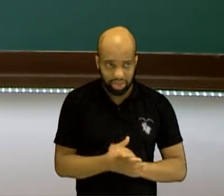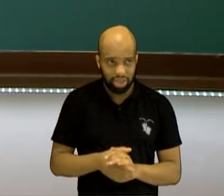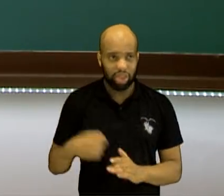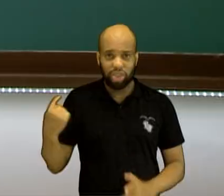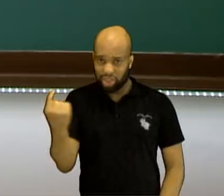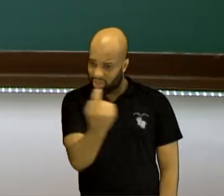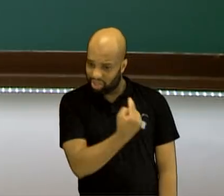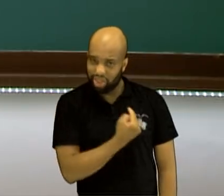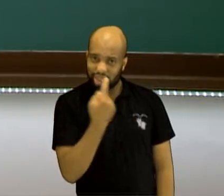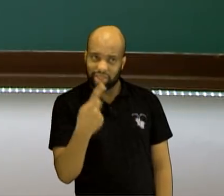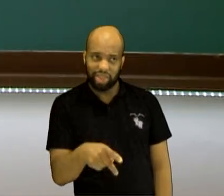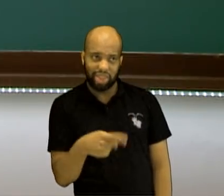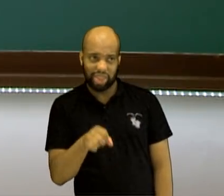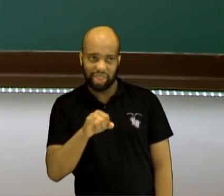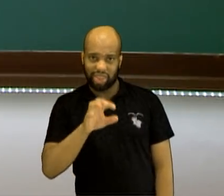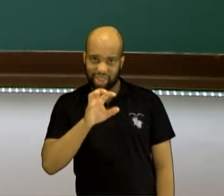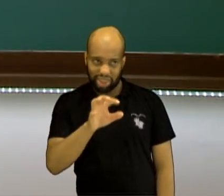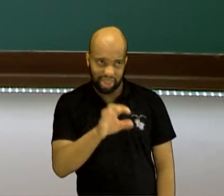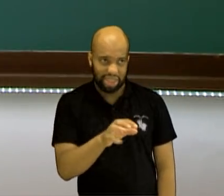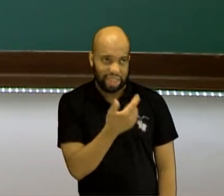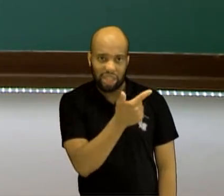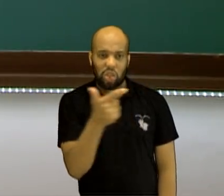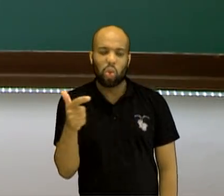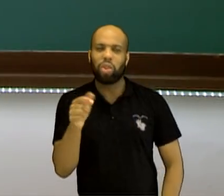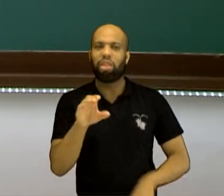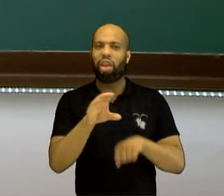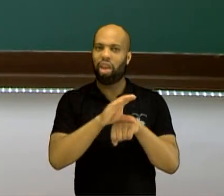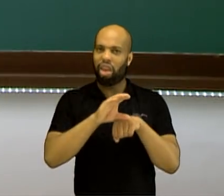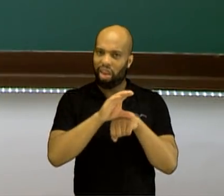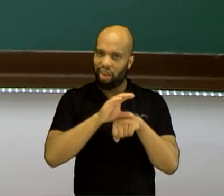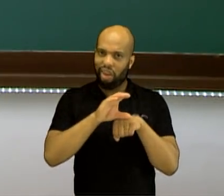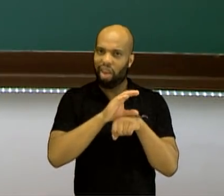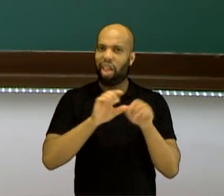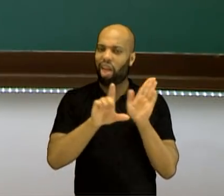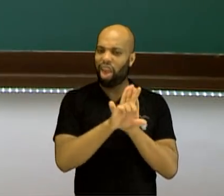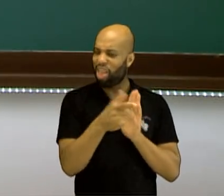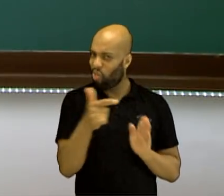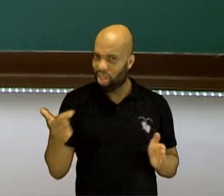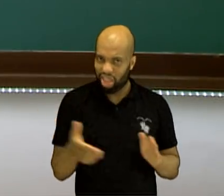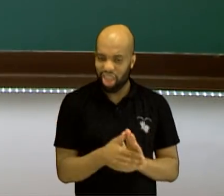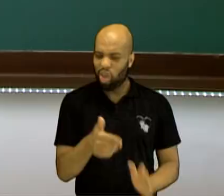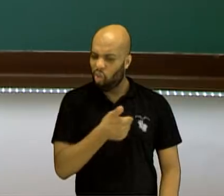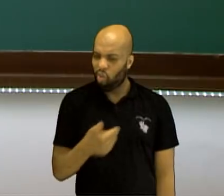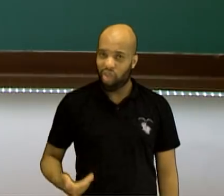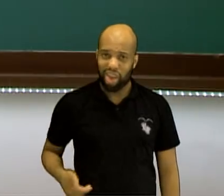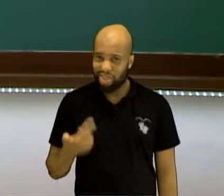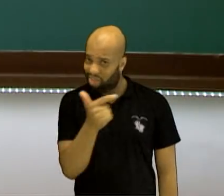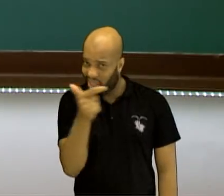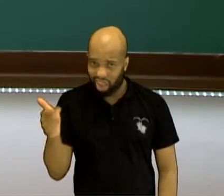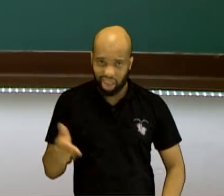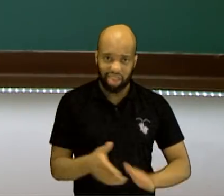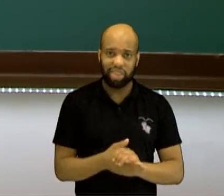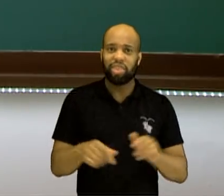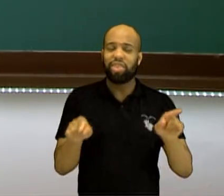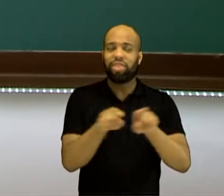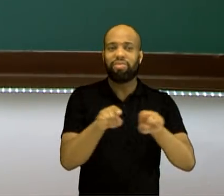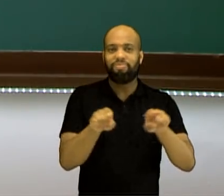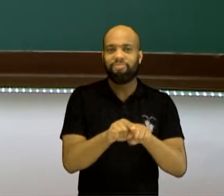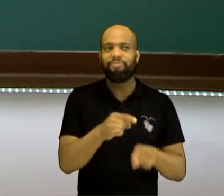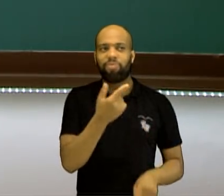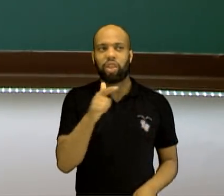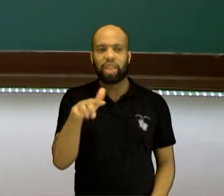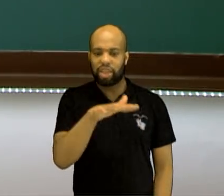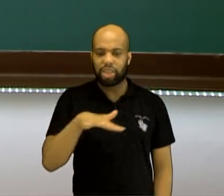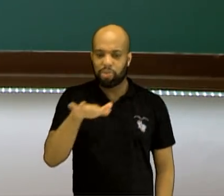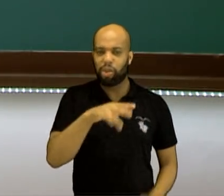nossa nação, nessa situação, sem uma Constituição Federal, sem uma forma de governo, sem o nosso